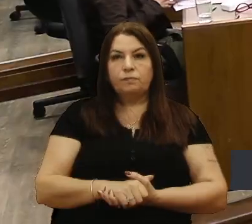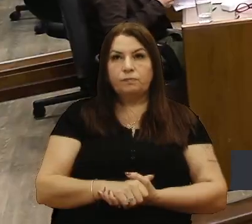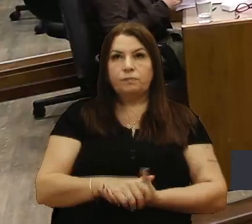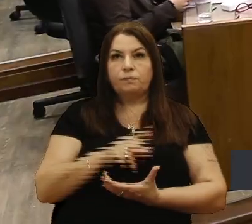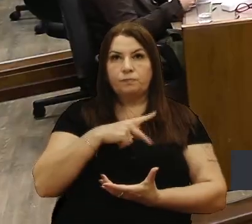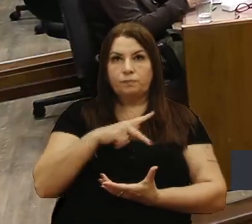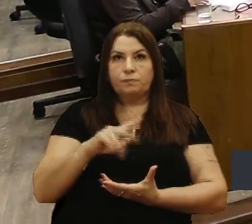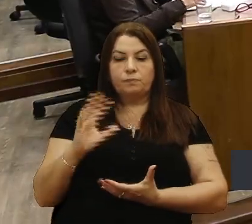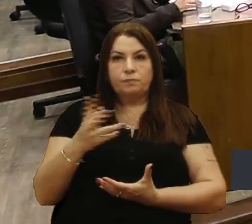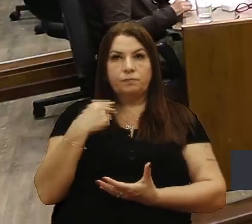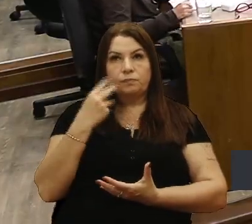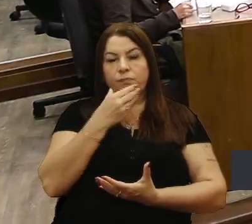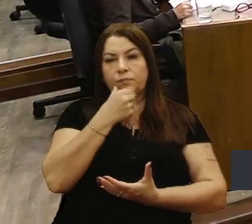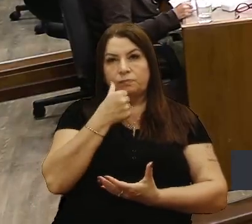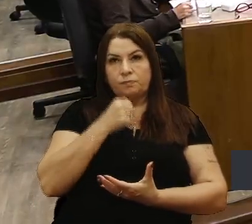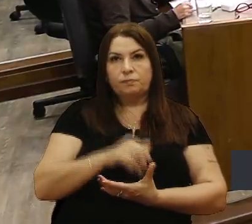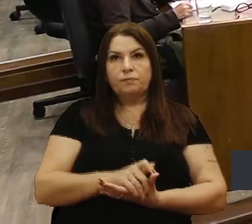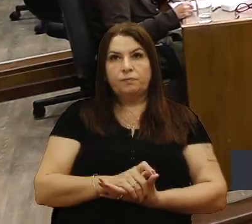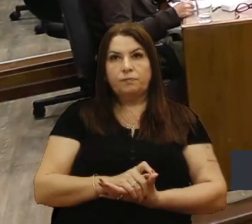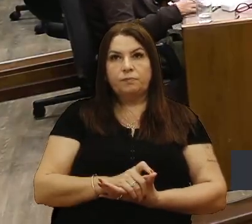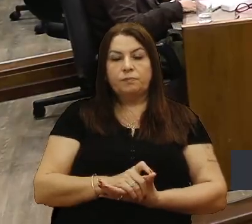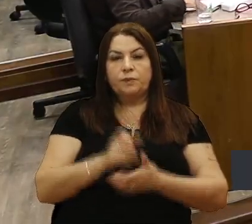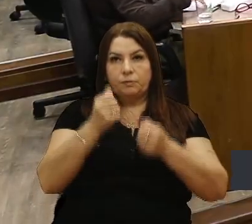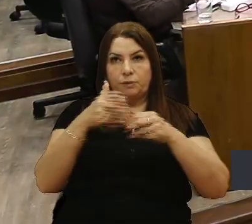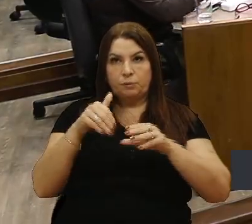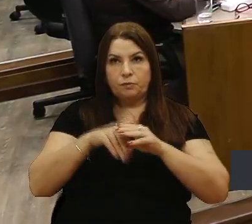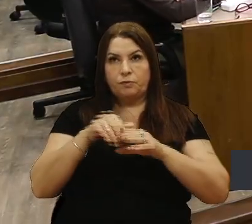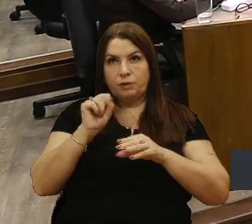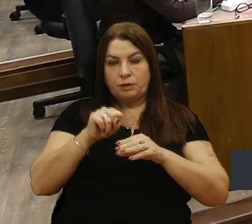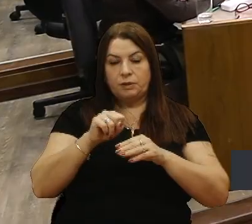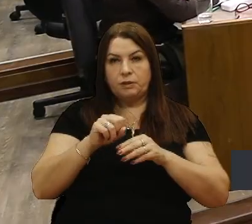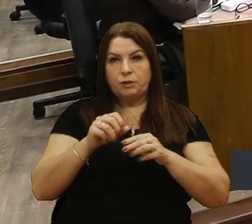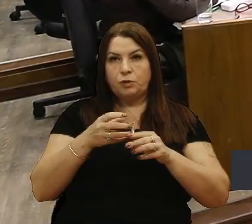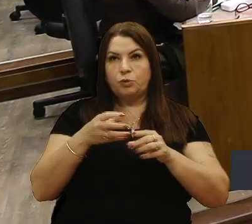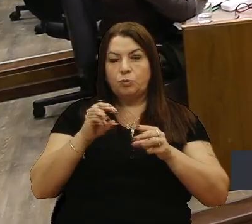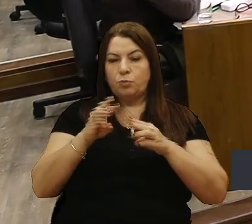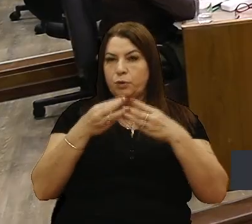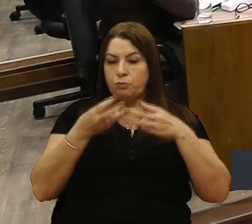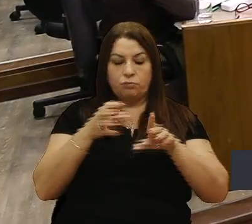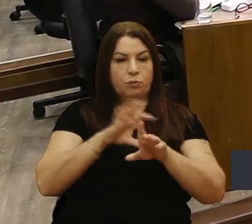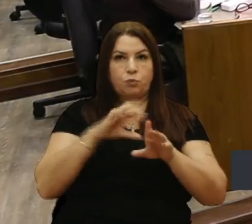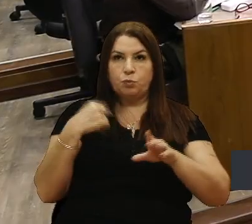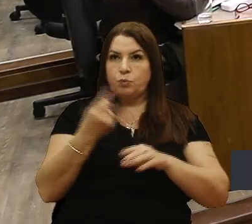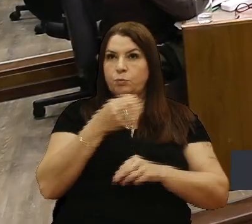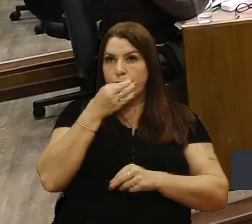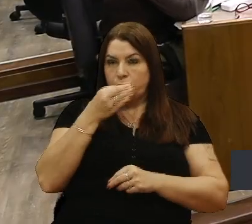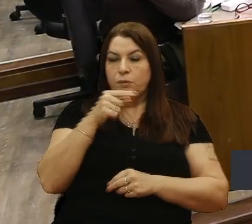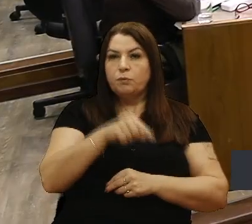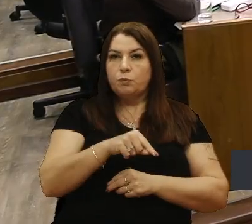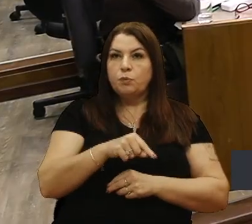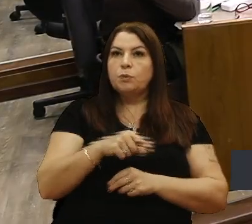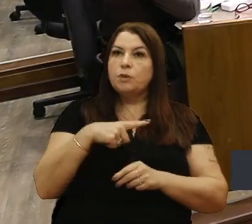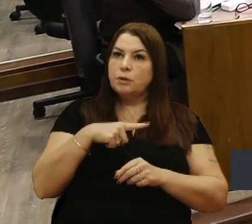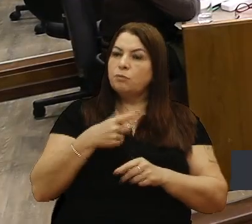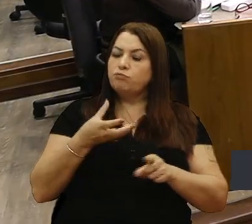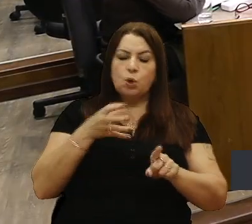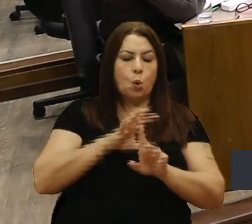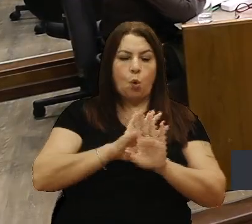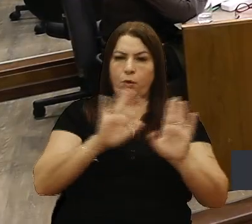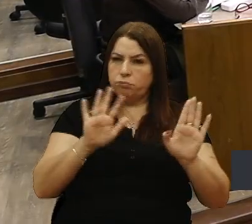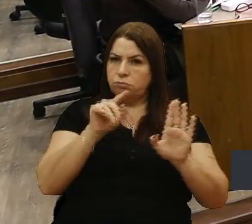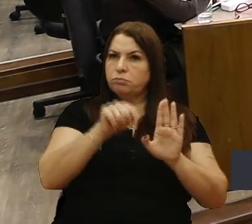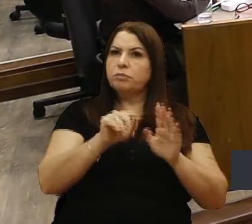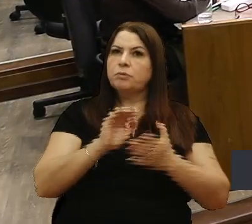Senhor presidente, senhores vereadores, declarar o meu voto sim à moção de repúdio. Foi uma sugestão nossa que ela fosse, né, de repúdio